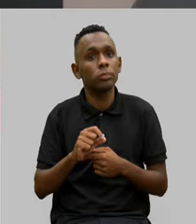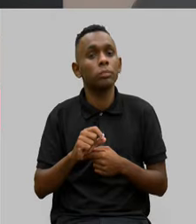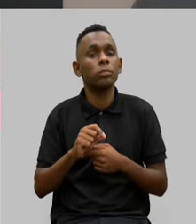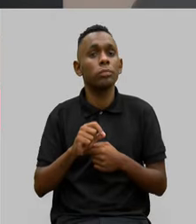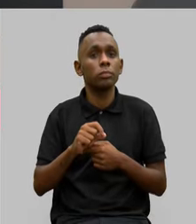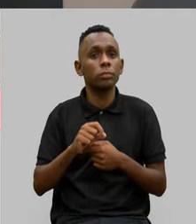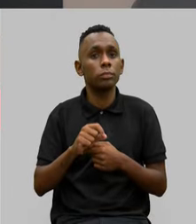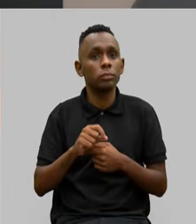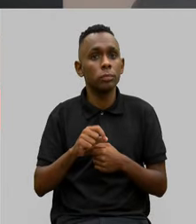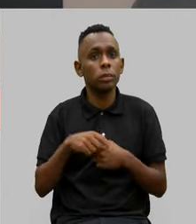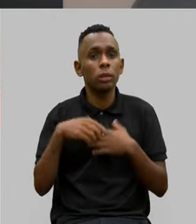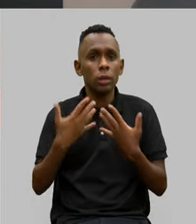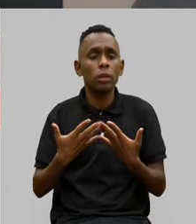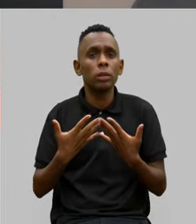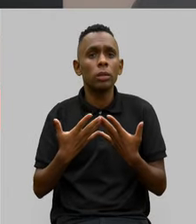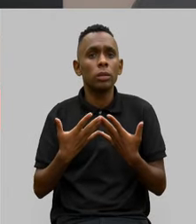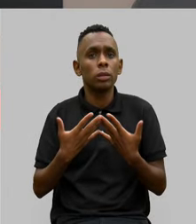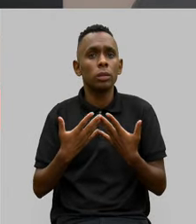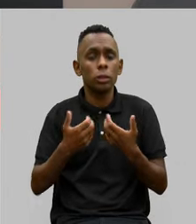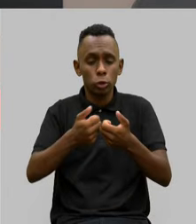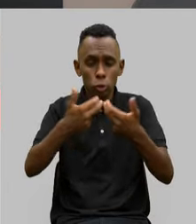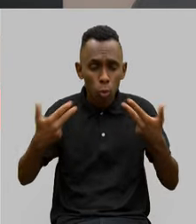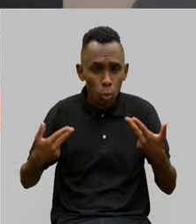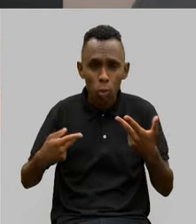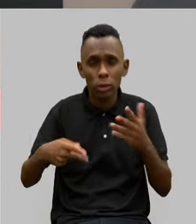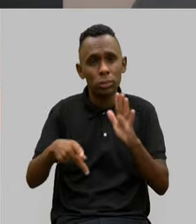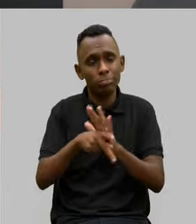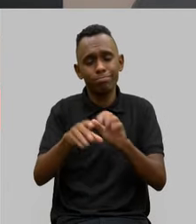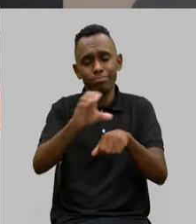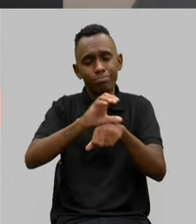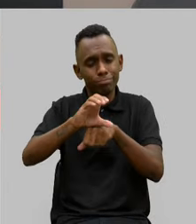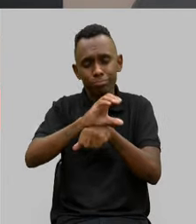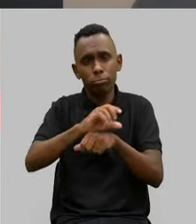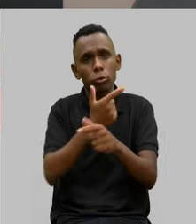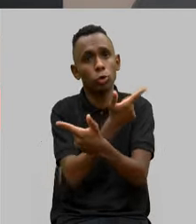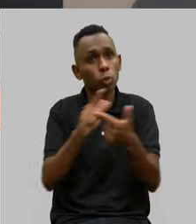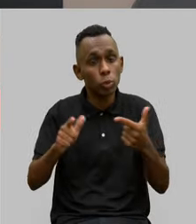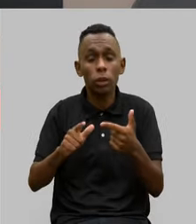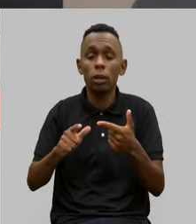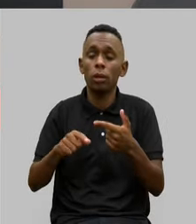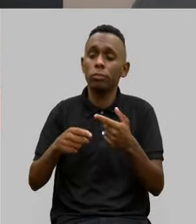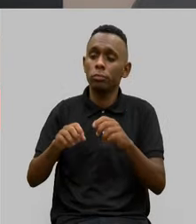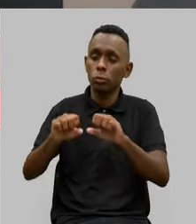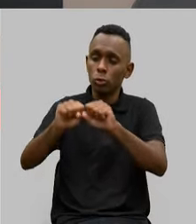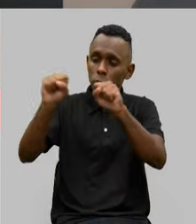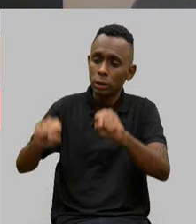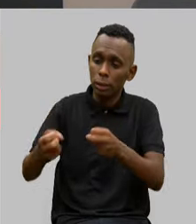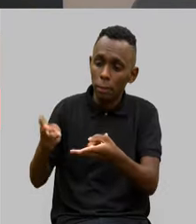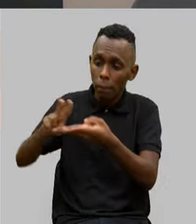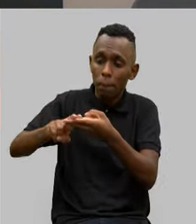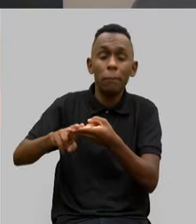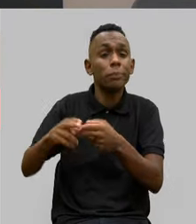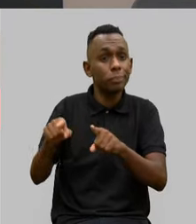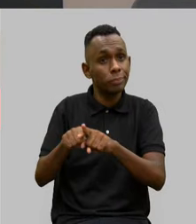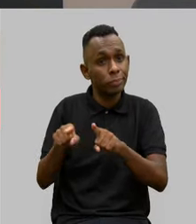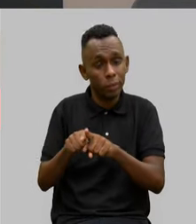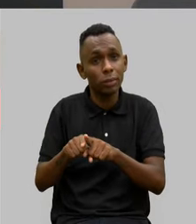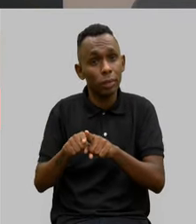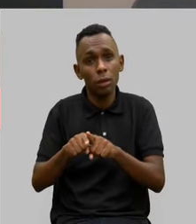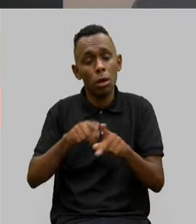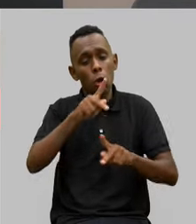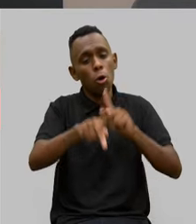esse esse estado de coisas inconstitucional que é pro sistema penitenciário e é paraa